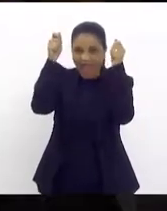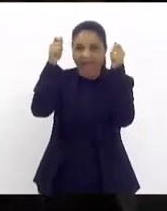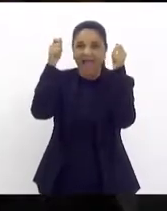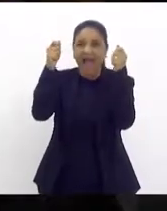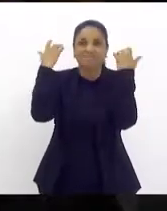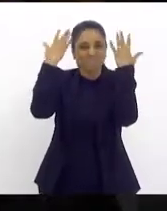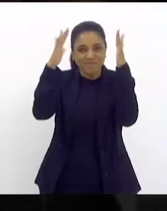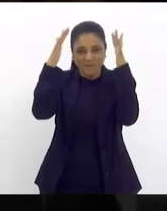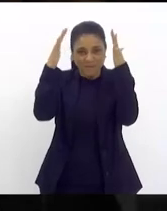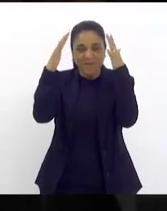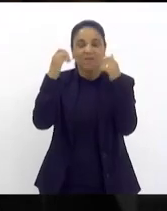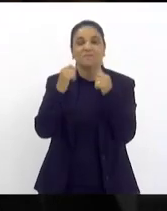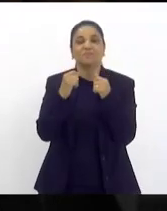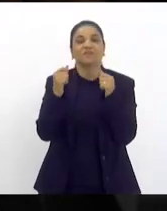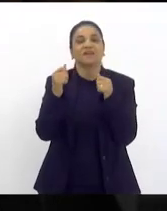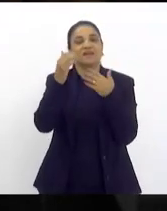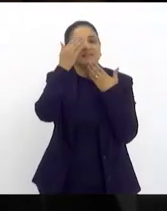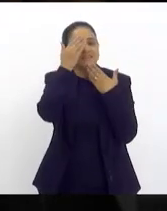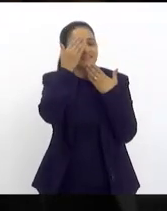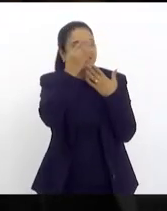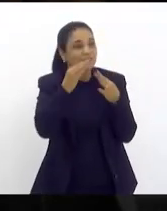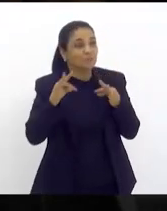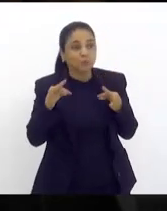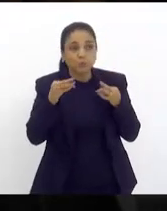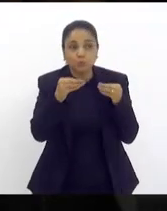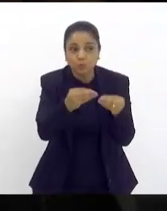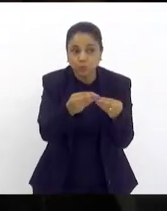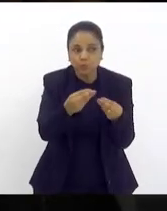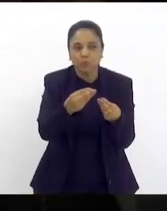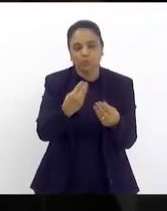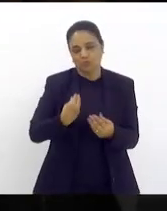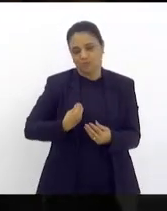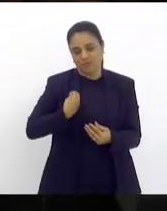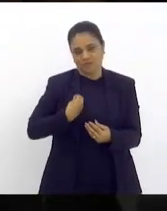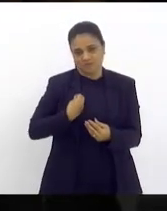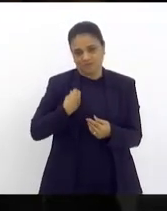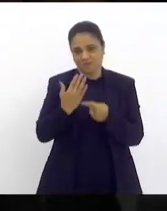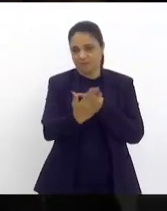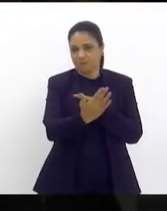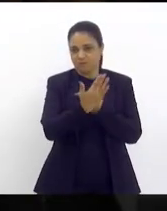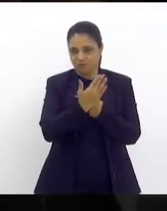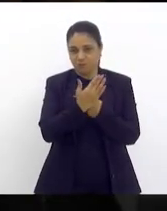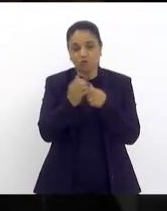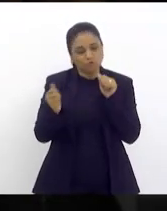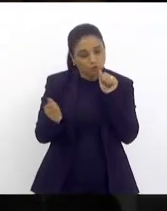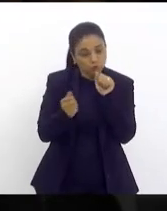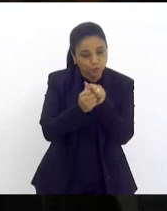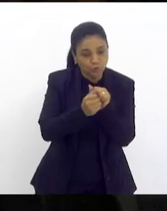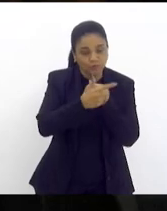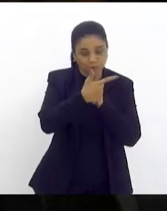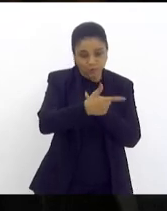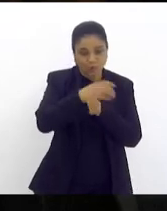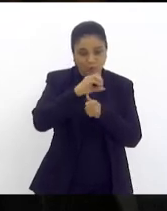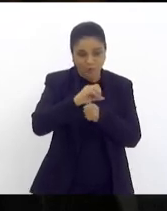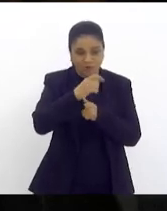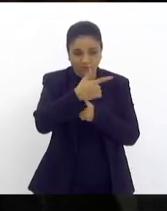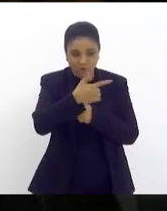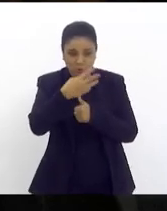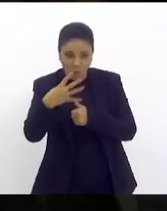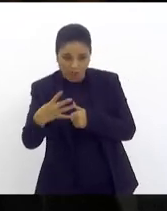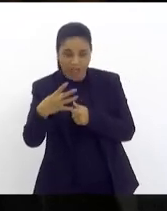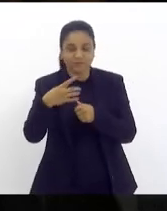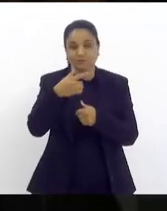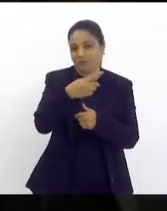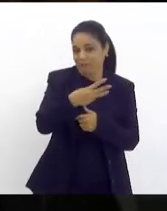primeiro, agradecer por tudo que você tem feito na minha vida. Falar que eu estou com você, 2024, 28, 32. Você tem um